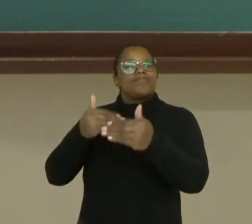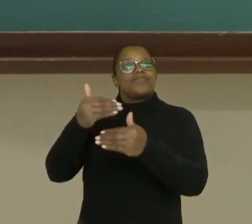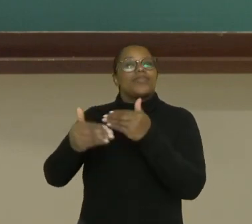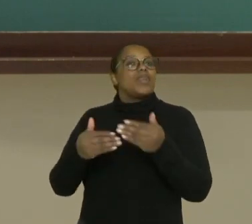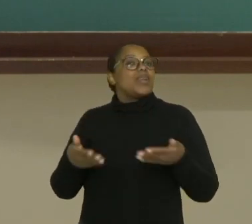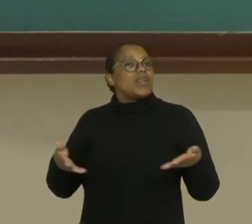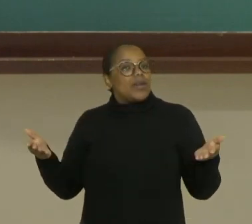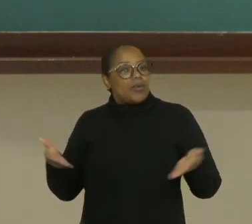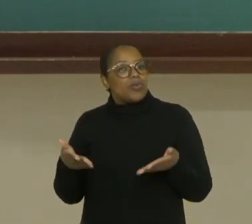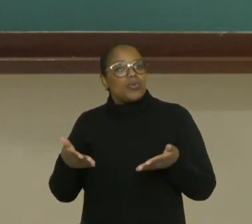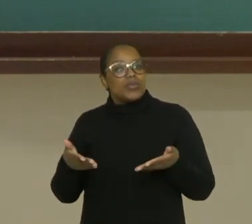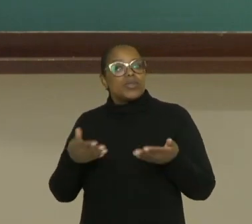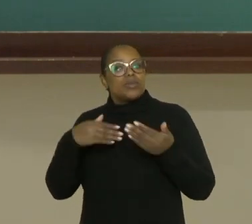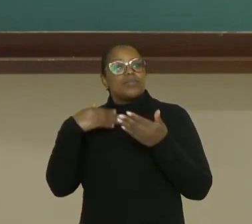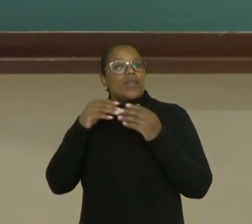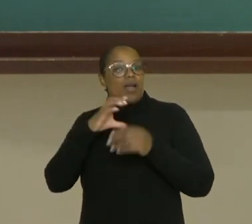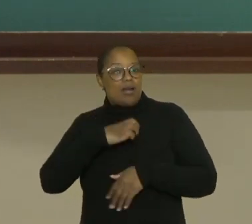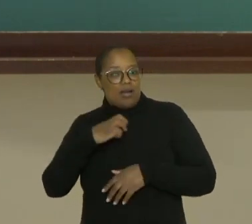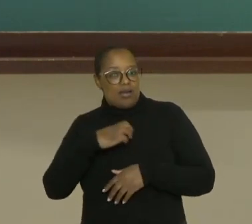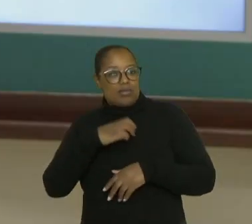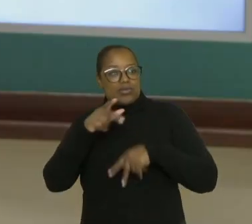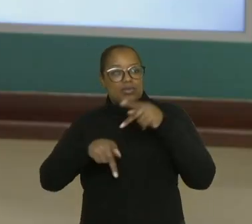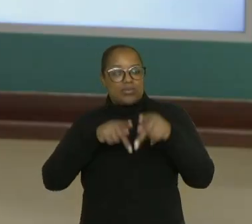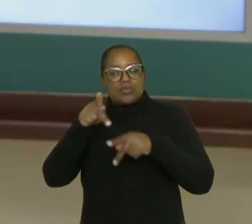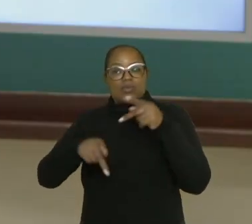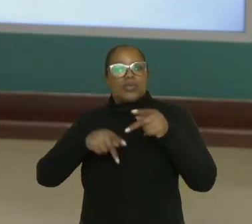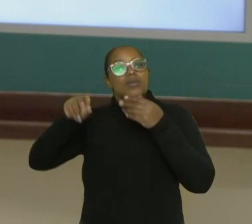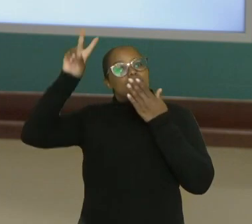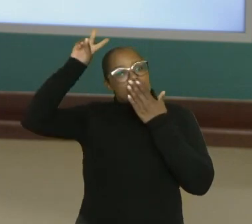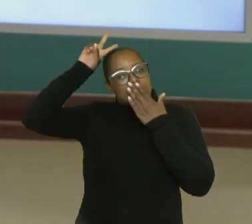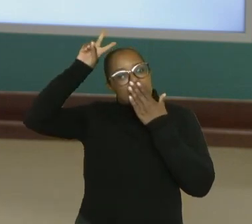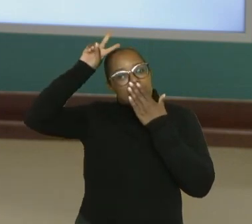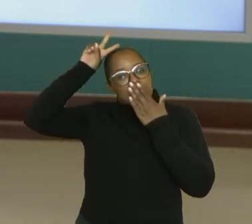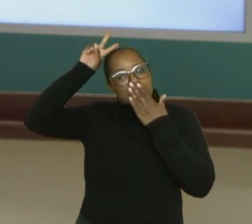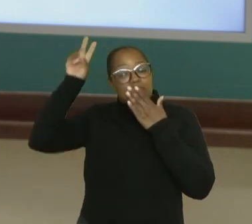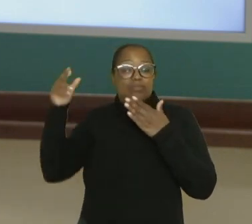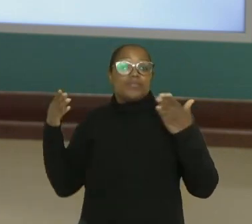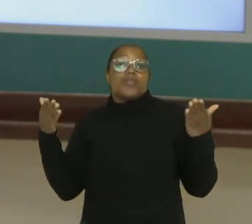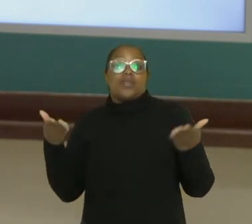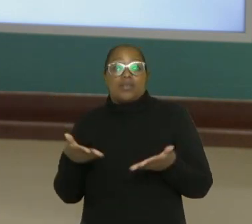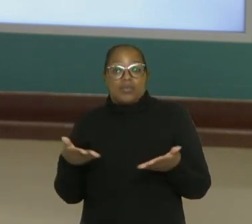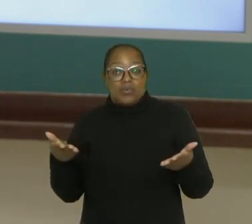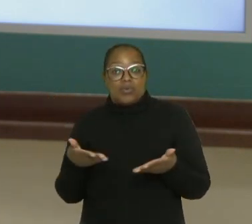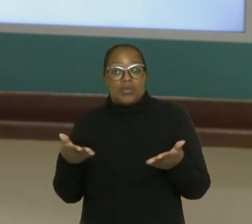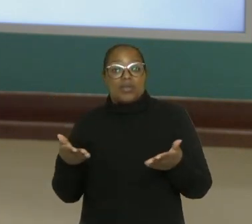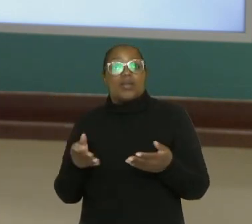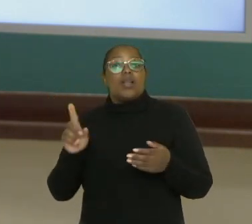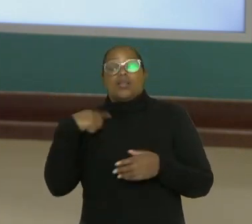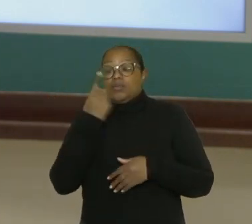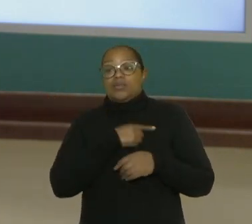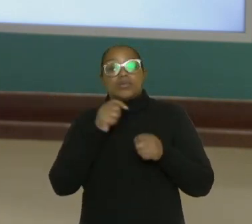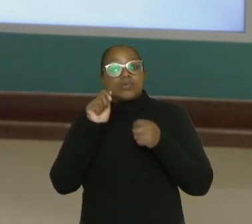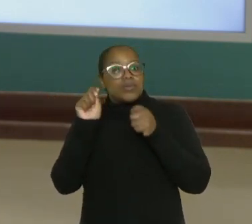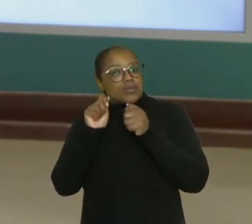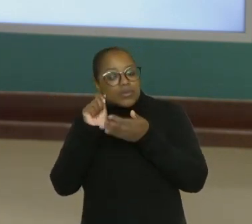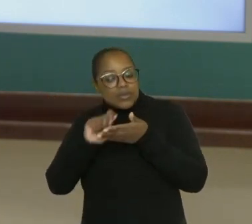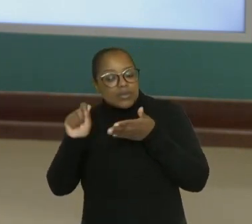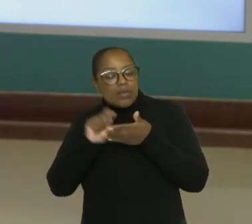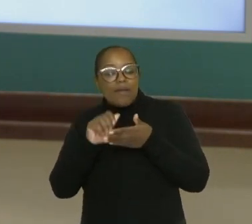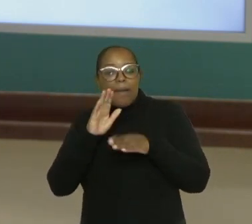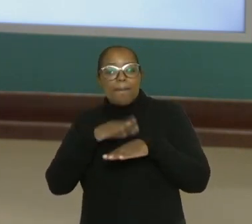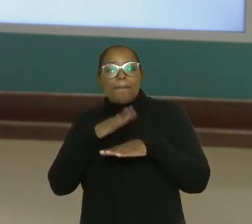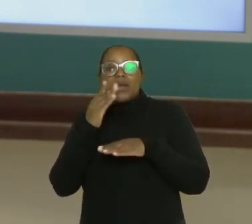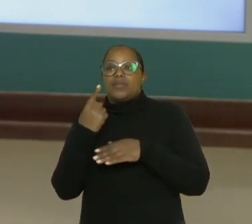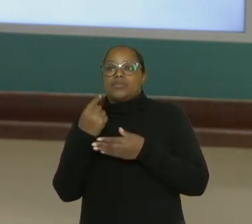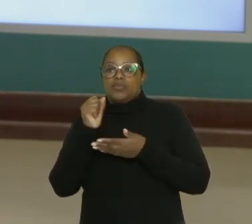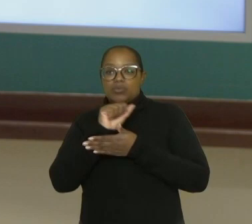sobre isso que se trata a ética dos povos indígenas. Bem, agora nós vamos fazer mais uma atividade para